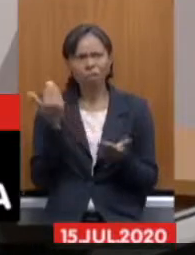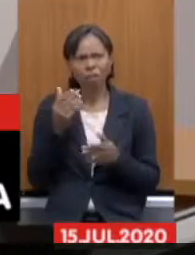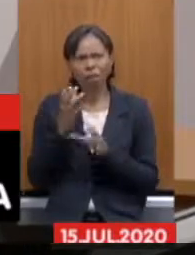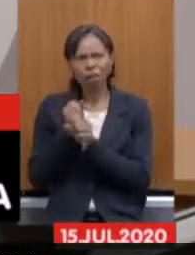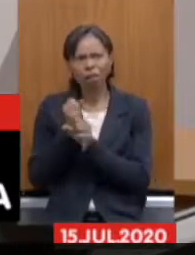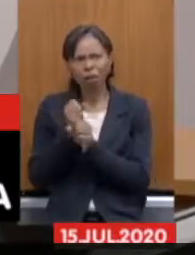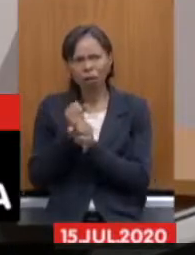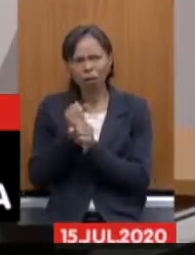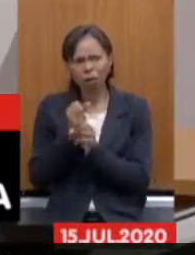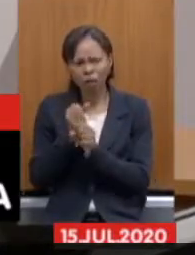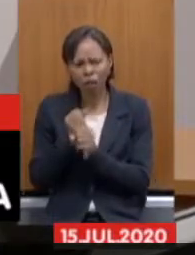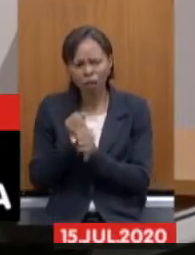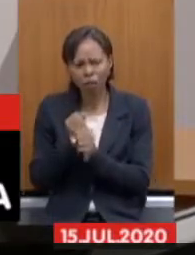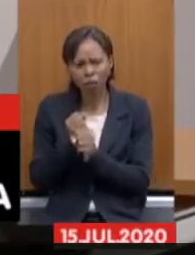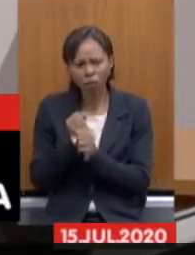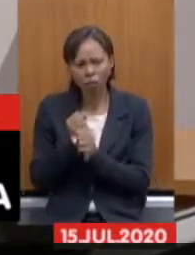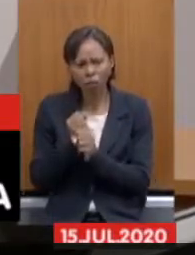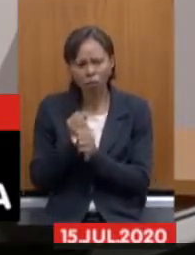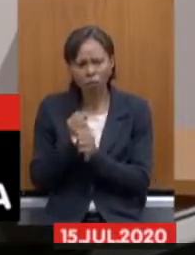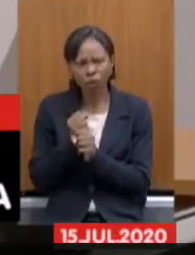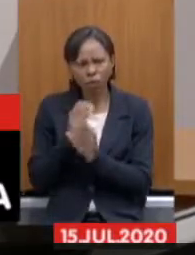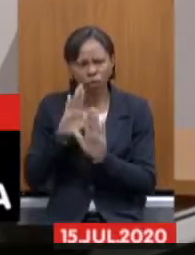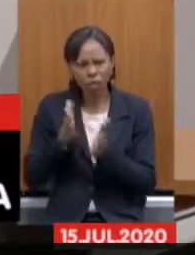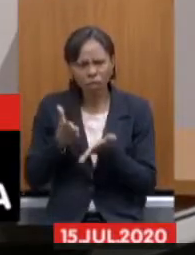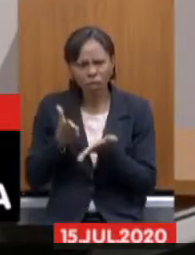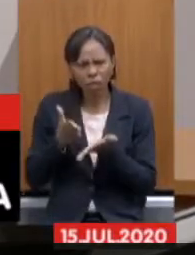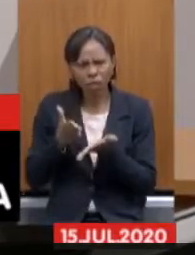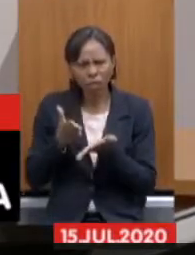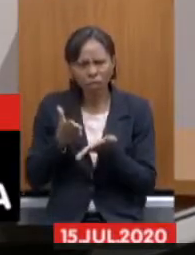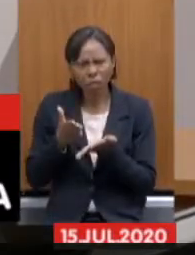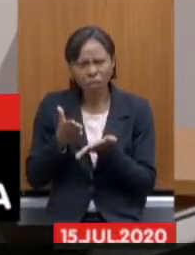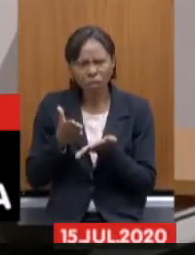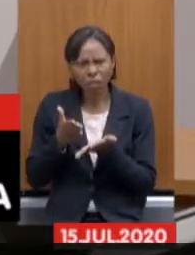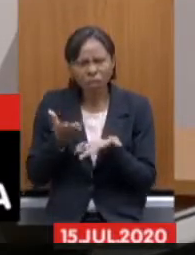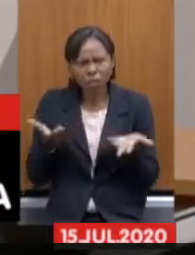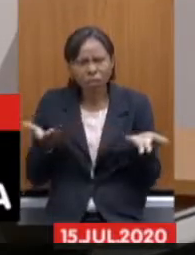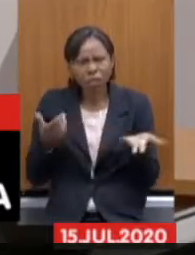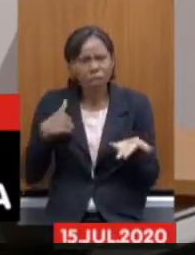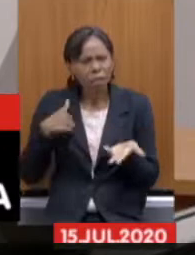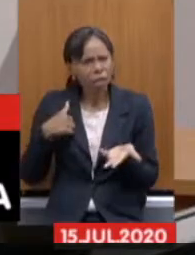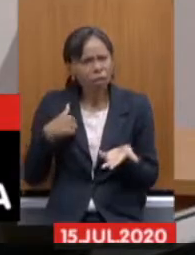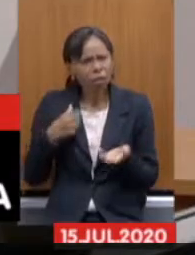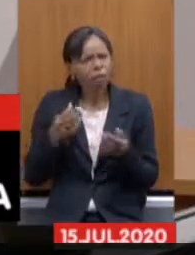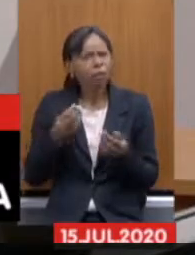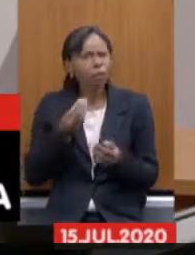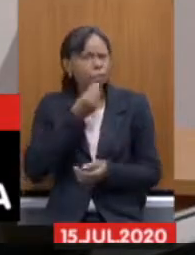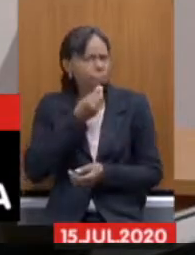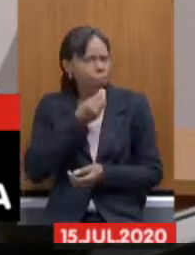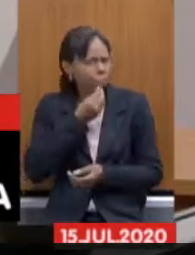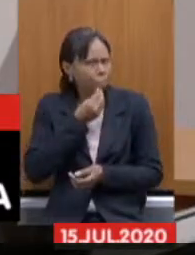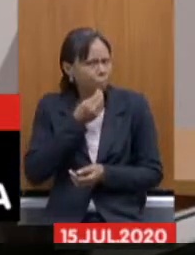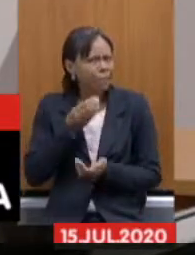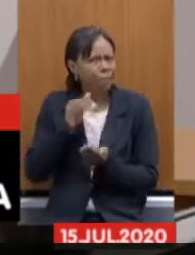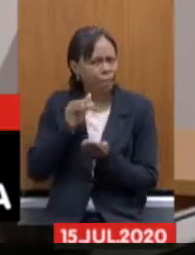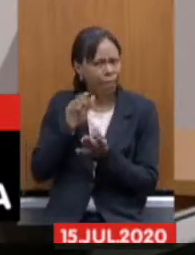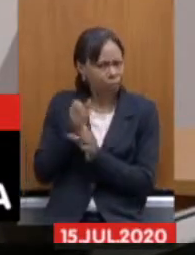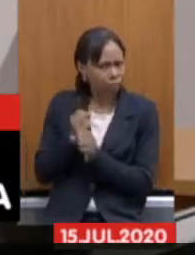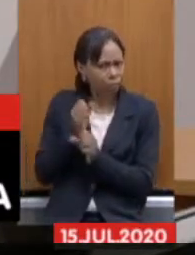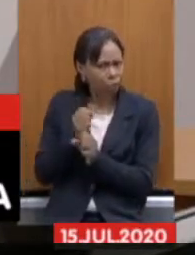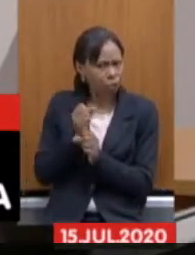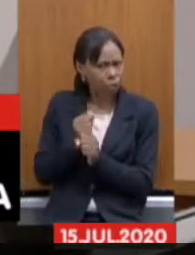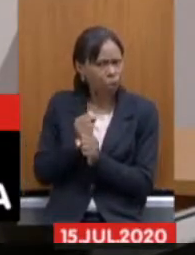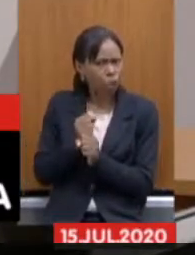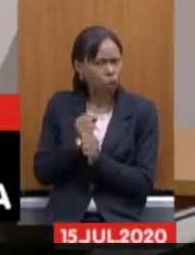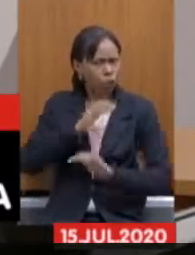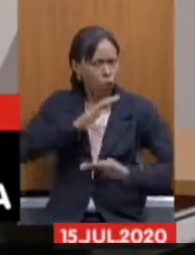eu espero que esse cálculo material é ele ele tenha sido feito por uma equipe competente